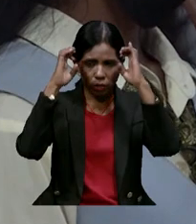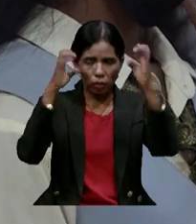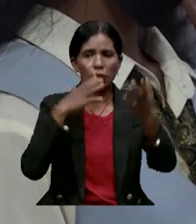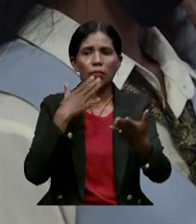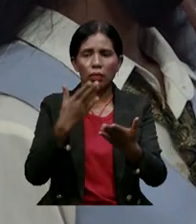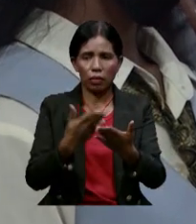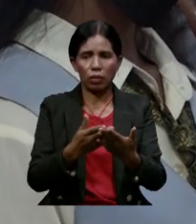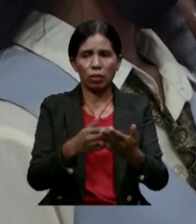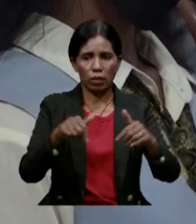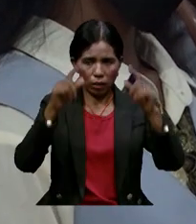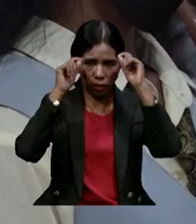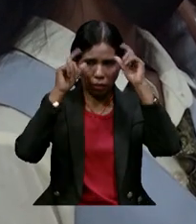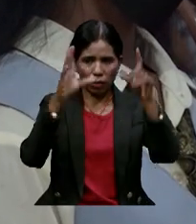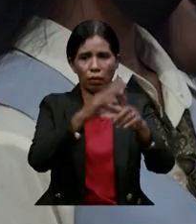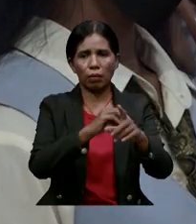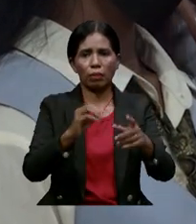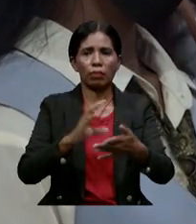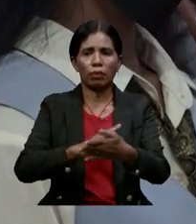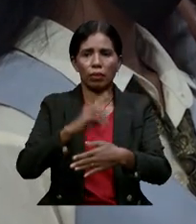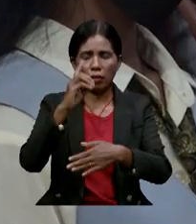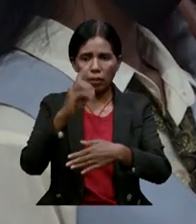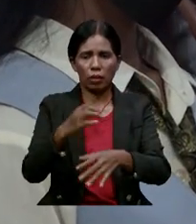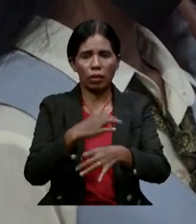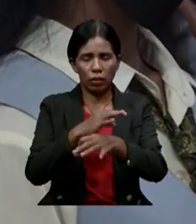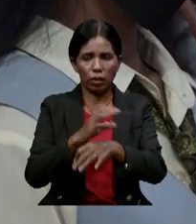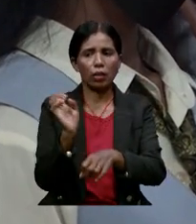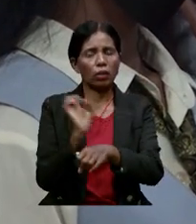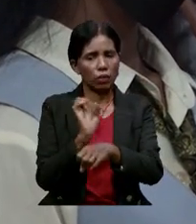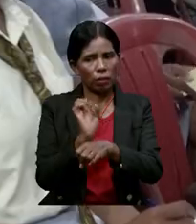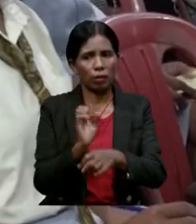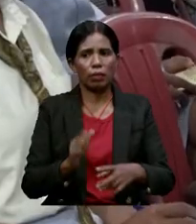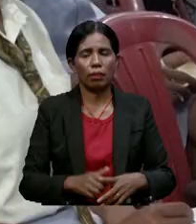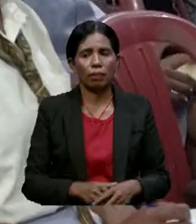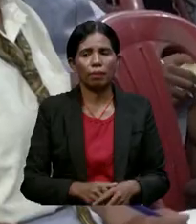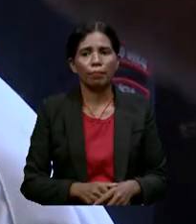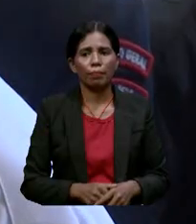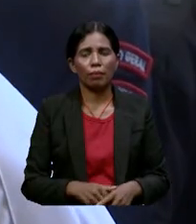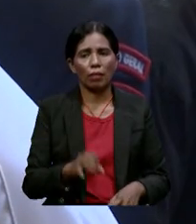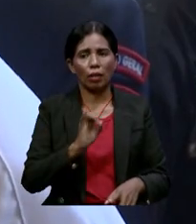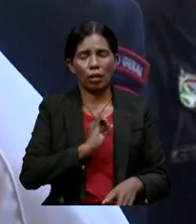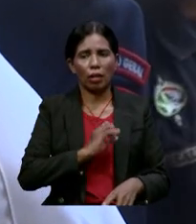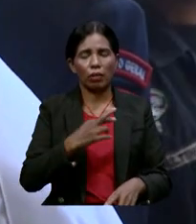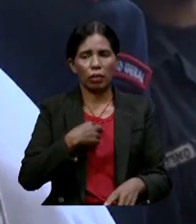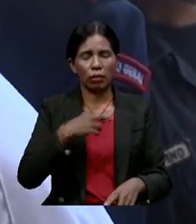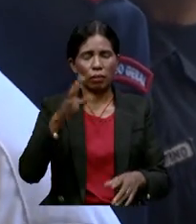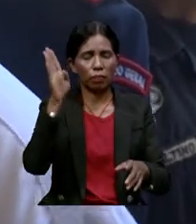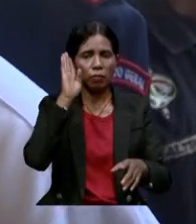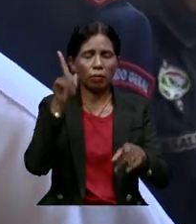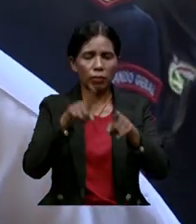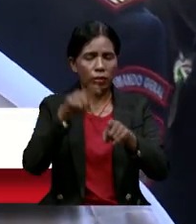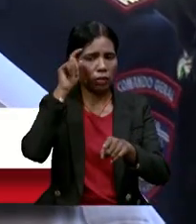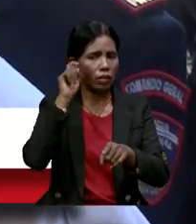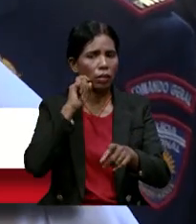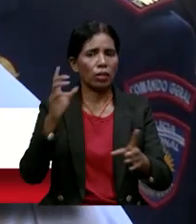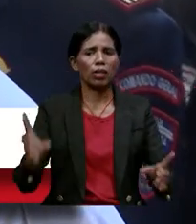bele qualidade a Timor-Leste, no bele desenvolve no radia setor educação. O raça em Mambotanã, na Hassoro, a